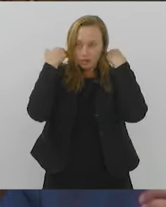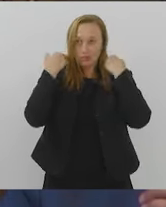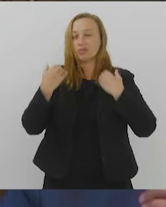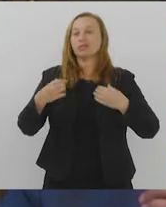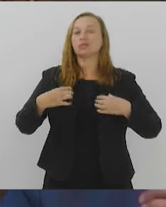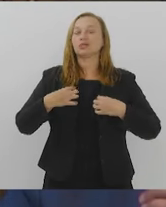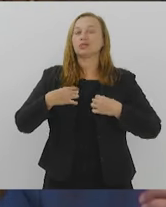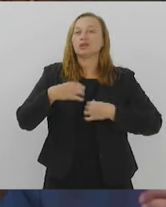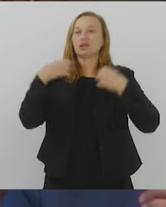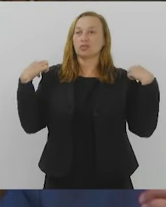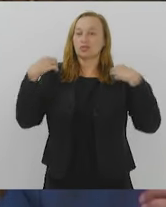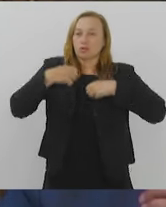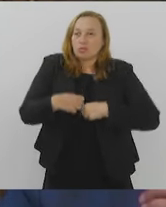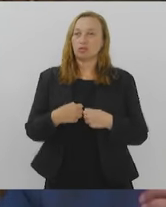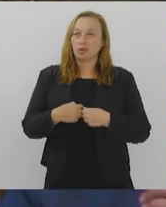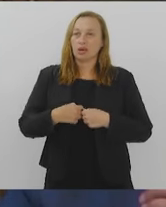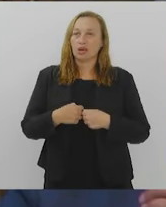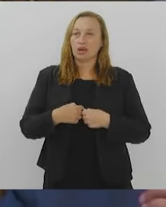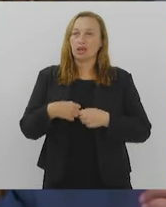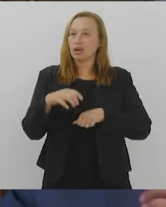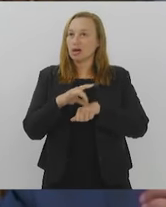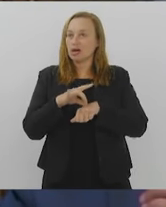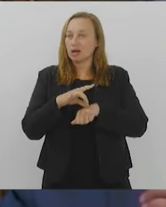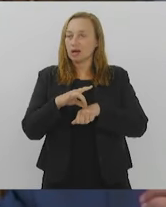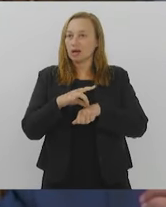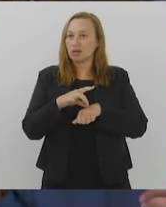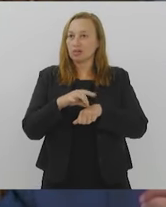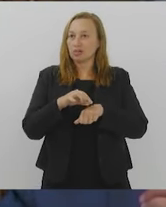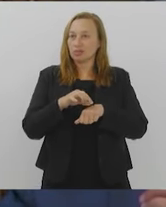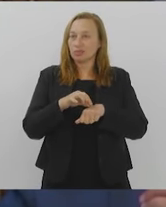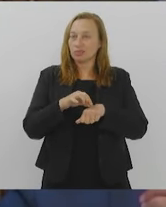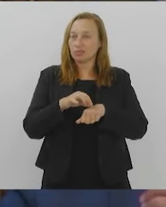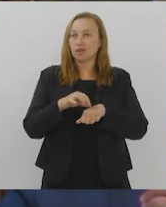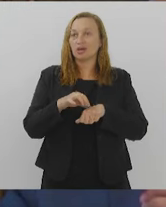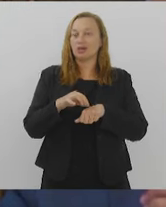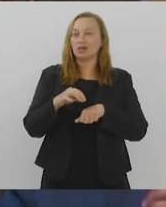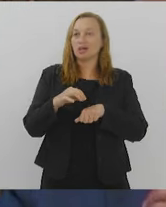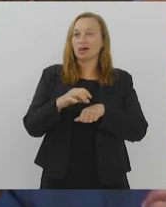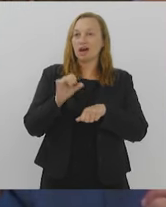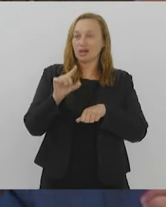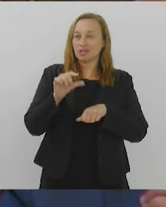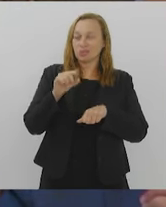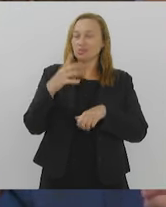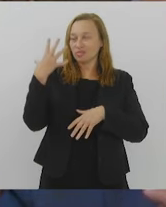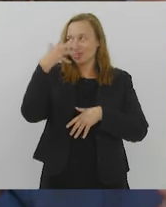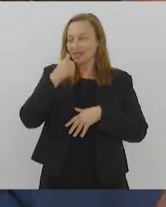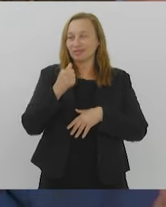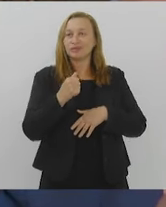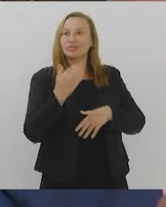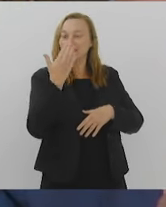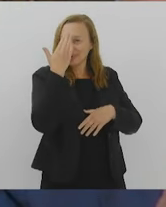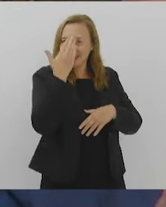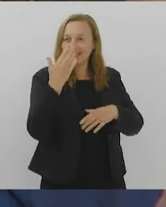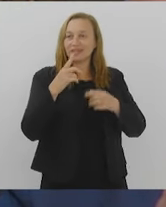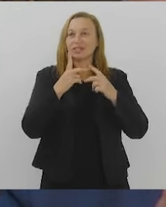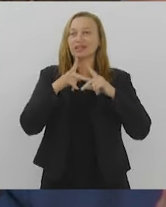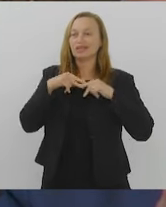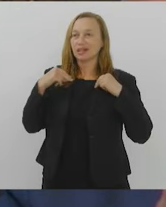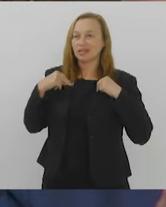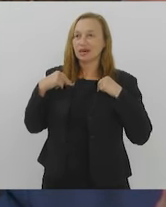azul, uma camisa azul. Bonito. Muito obrigado. Uma gravata